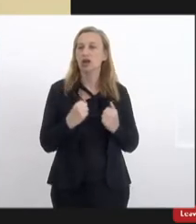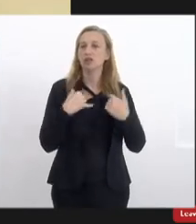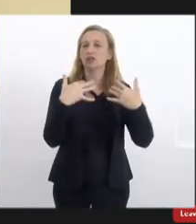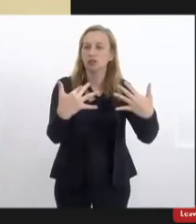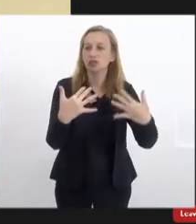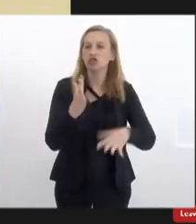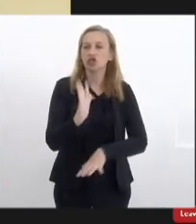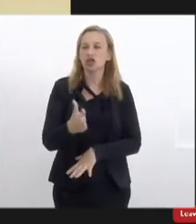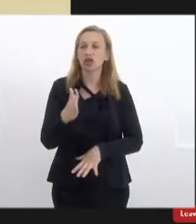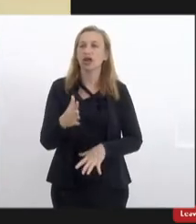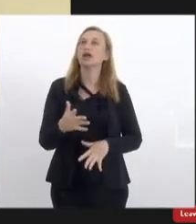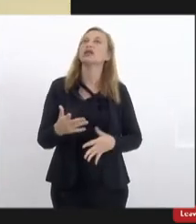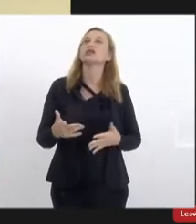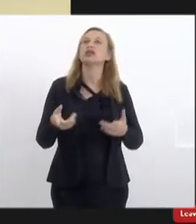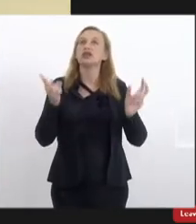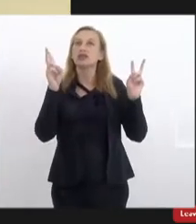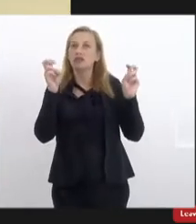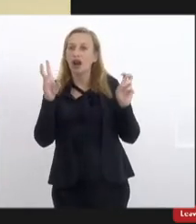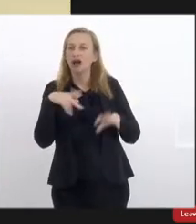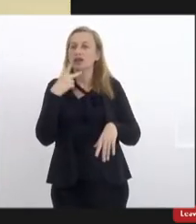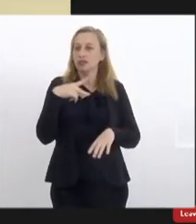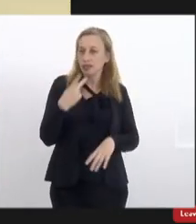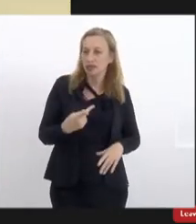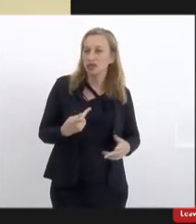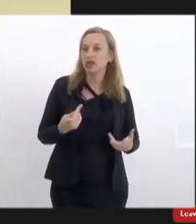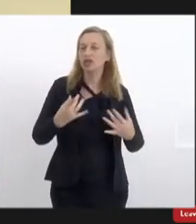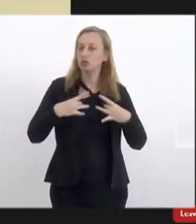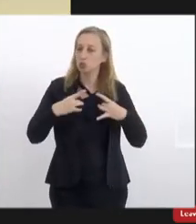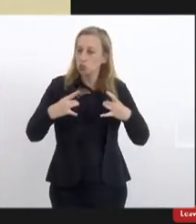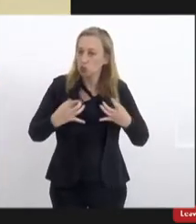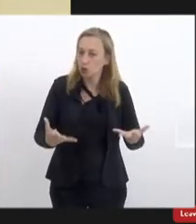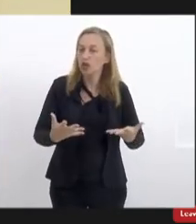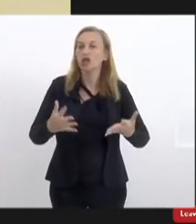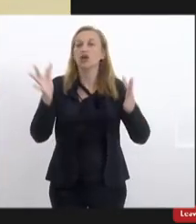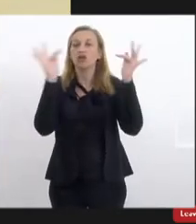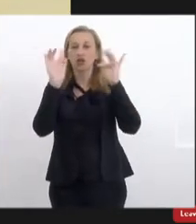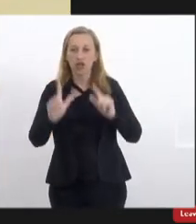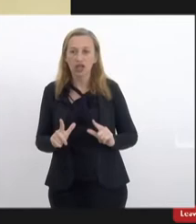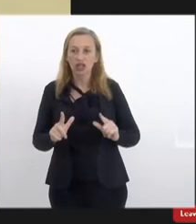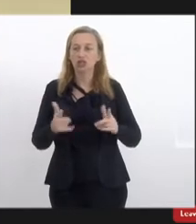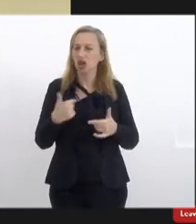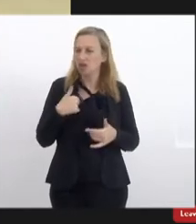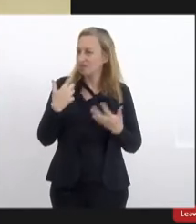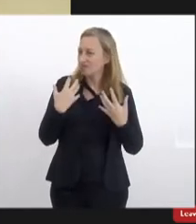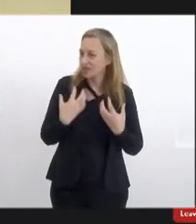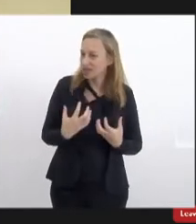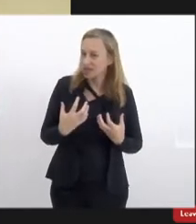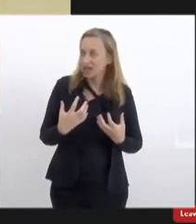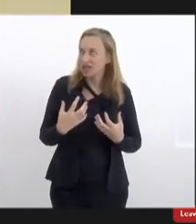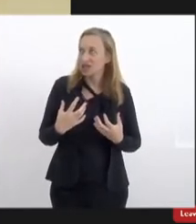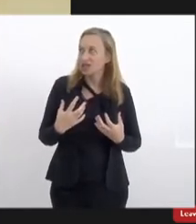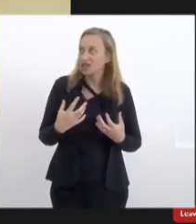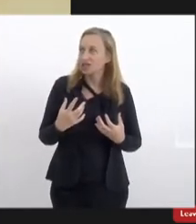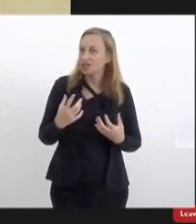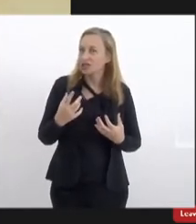tem mexido bastante no tema, tem se colocado muito à disposição, eu fico muito feliz, não me canso de falar, não é